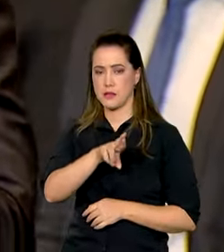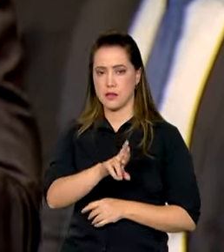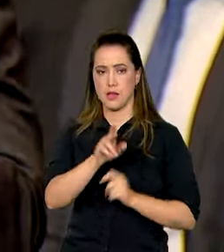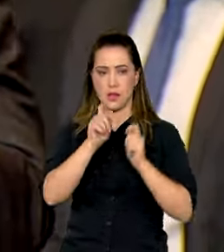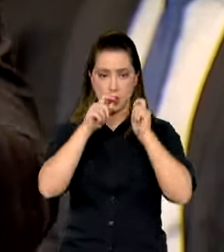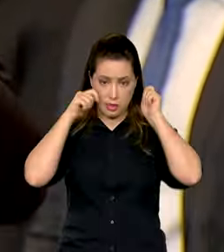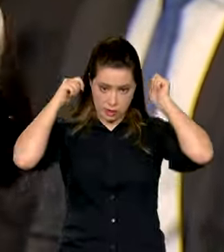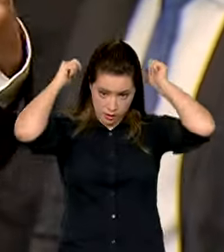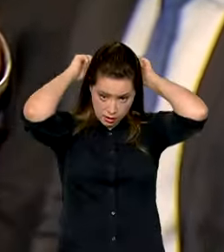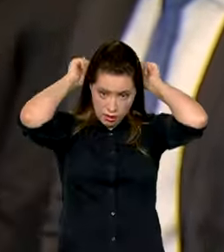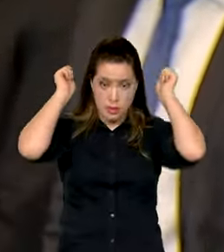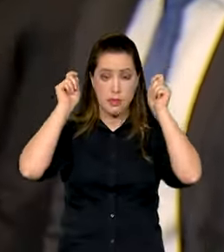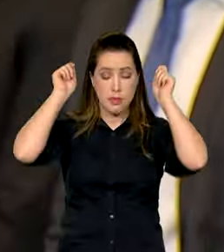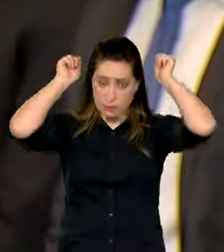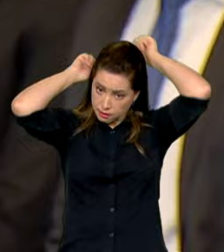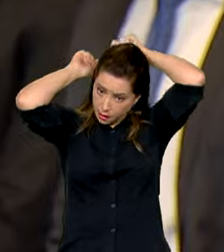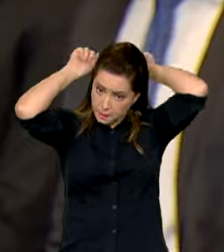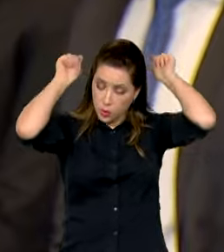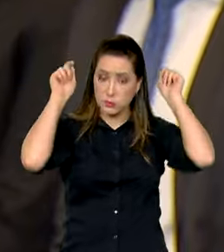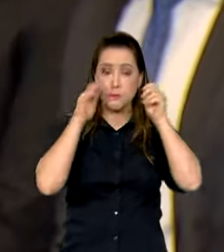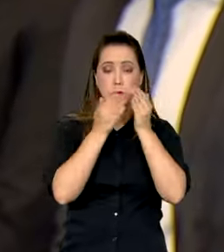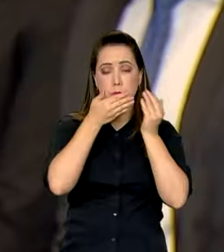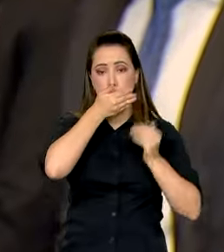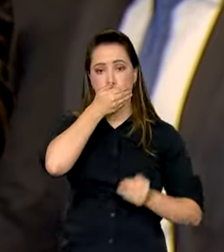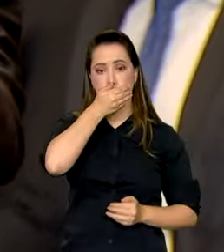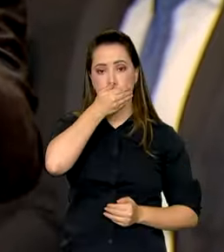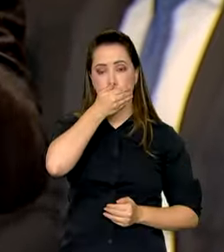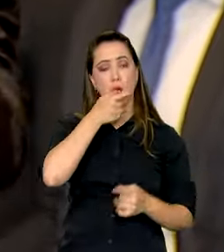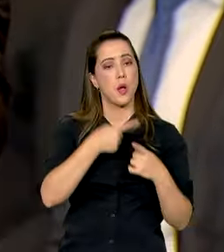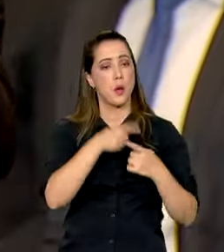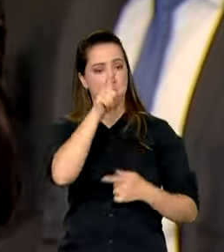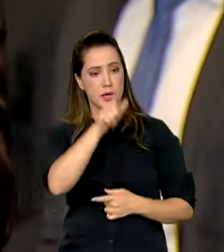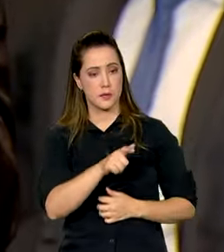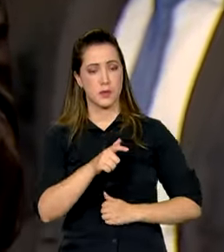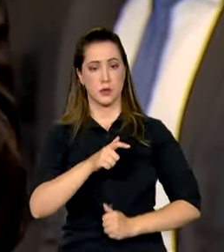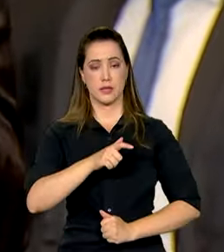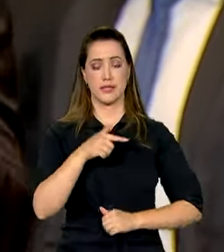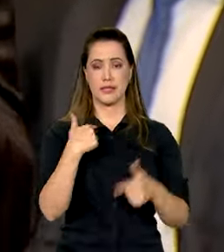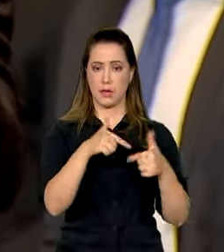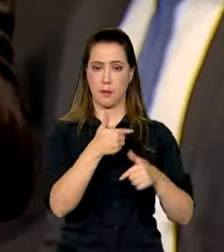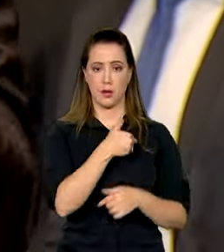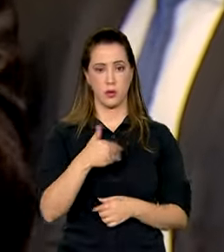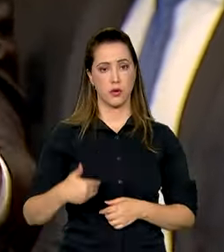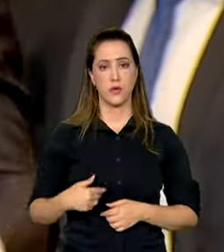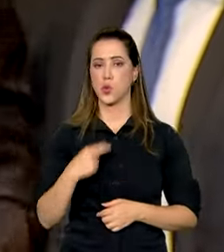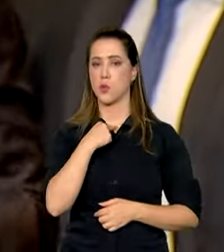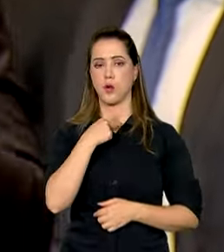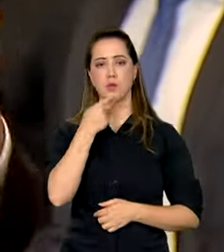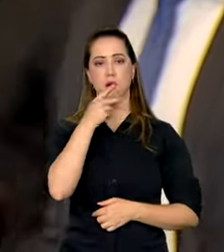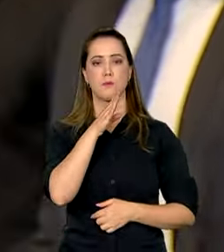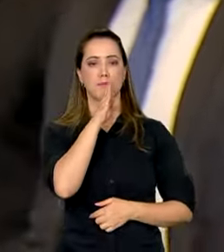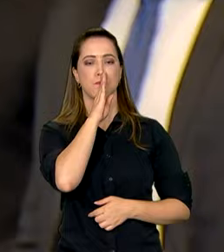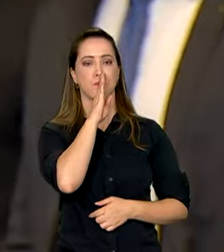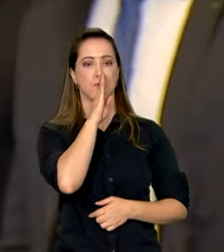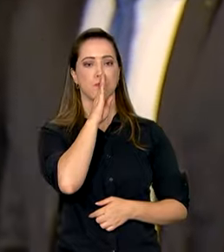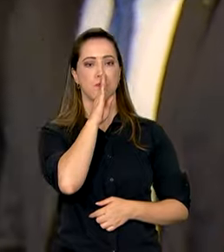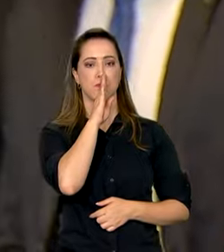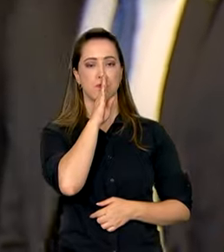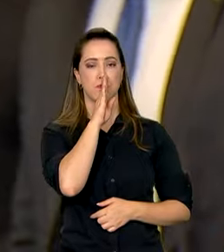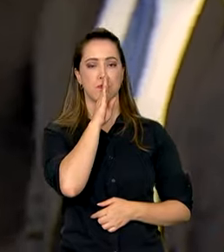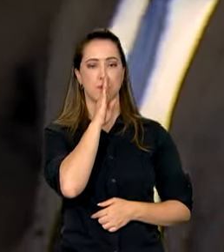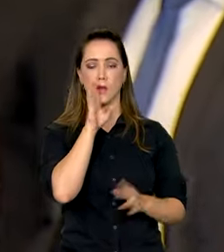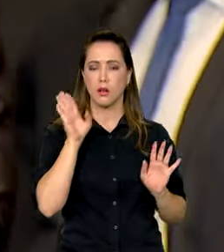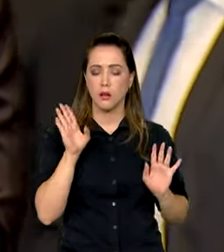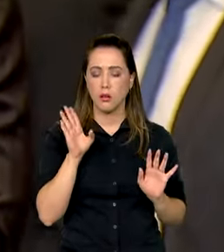apelido porque impedia os servidores públicos de darem suas opiniões sobre o que acontecia no país e coisas desse